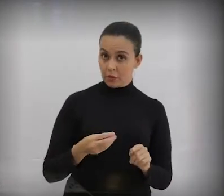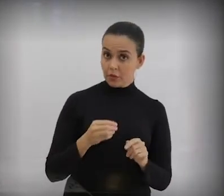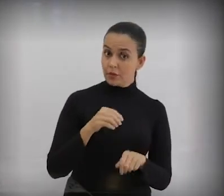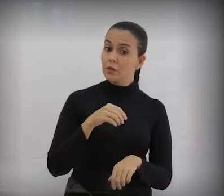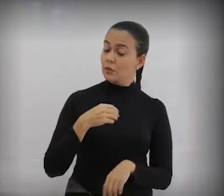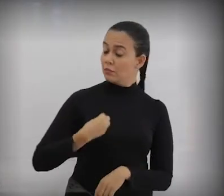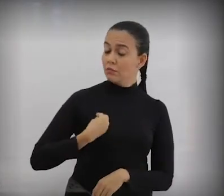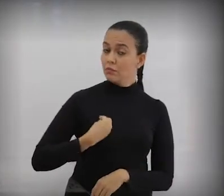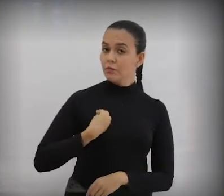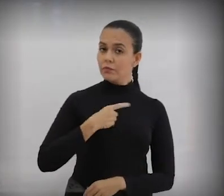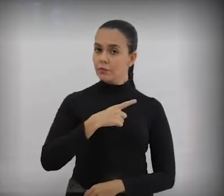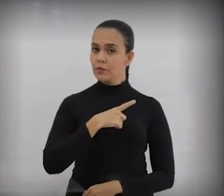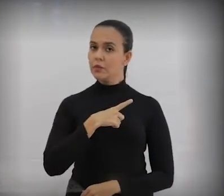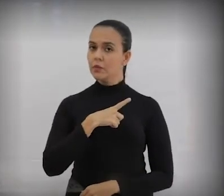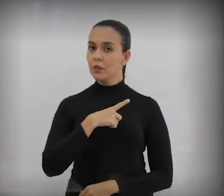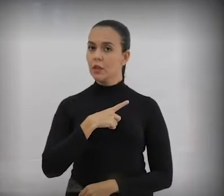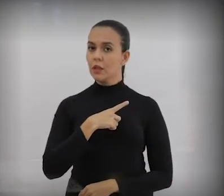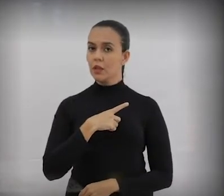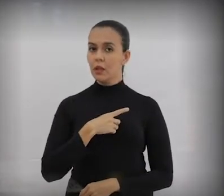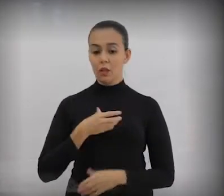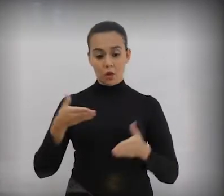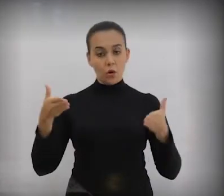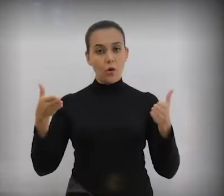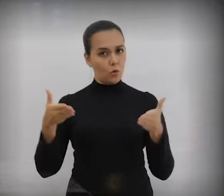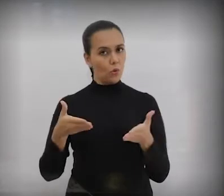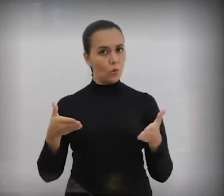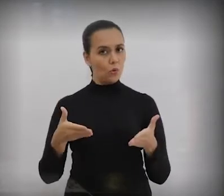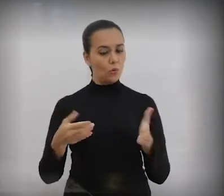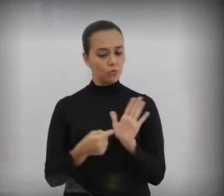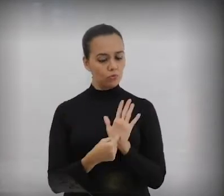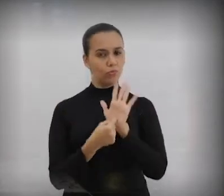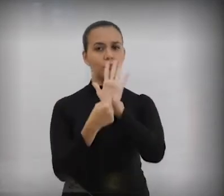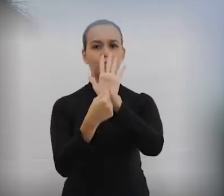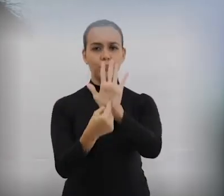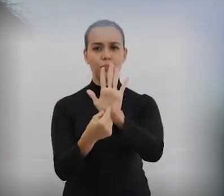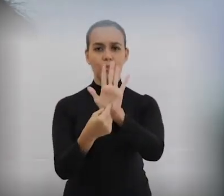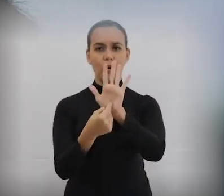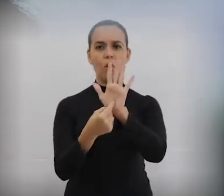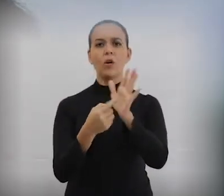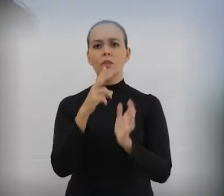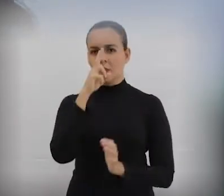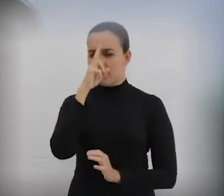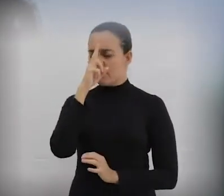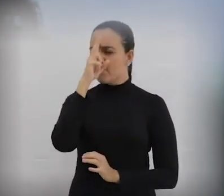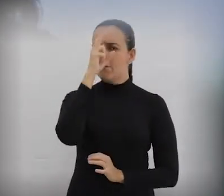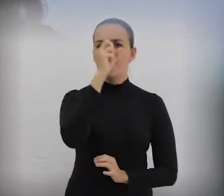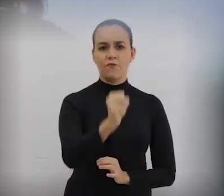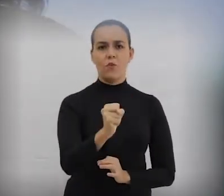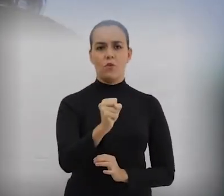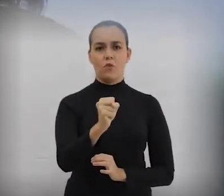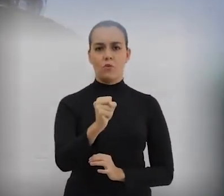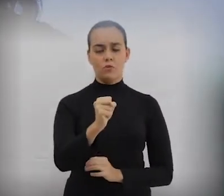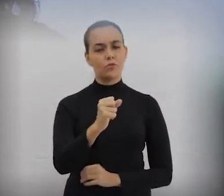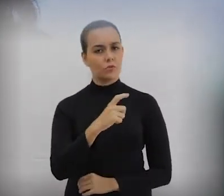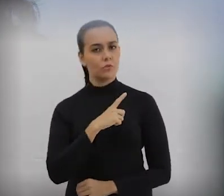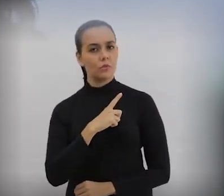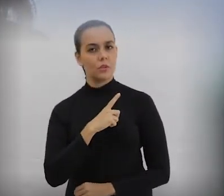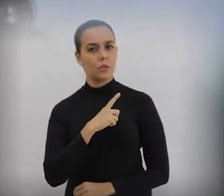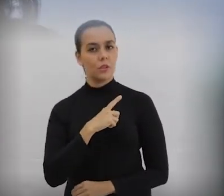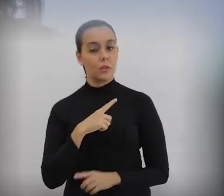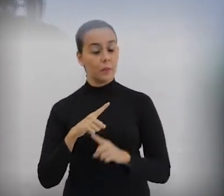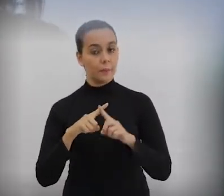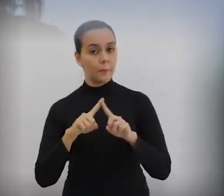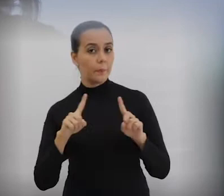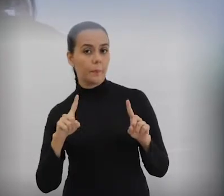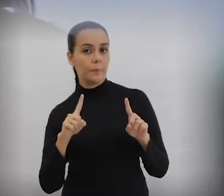e hoje eu acho que ela se manifesta de uma maneira muito forte, mas já não dentro dessa ideia